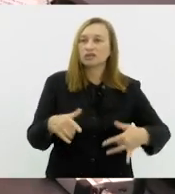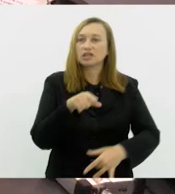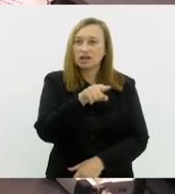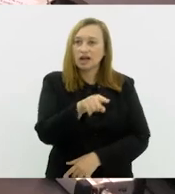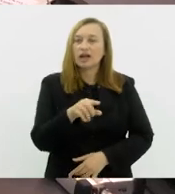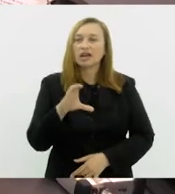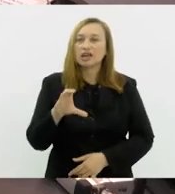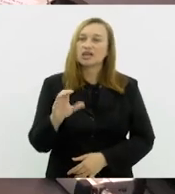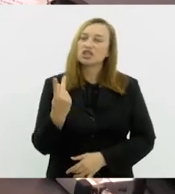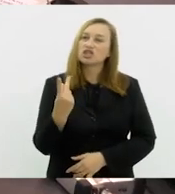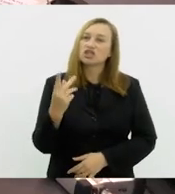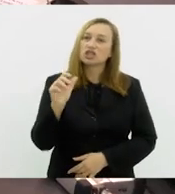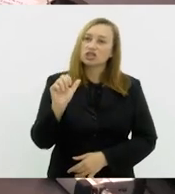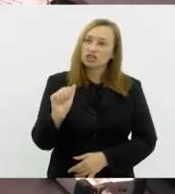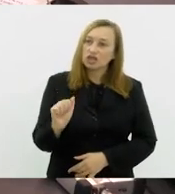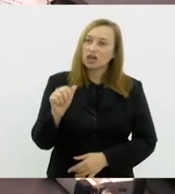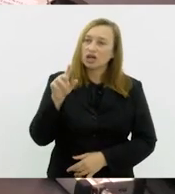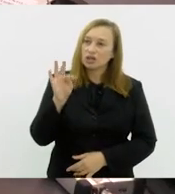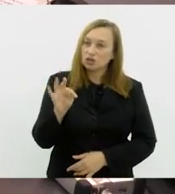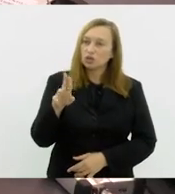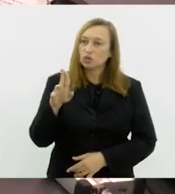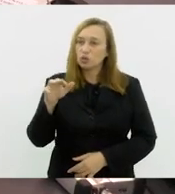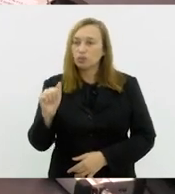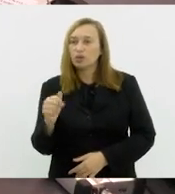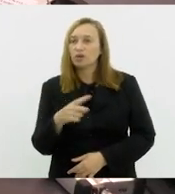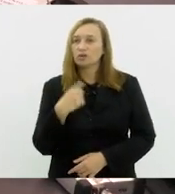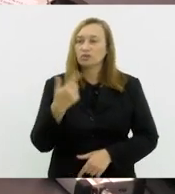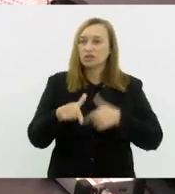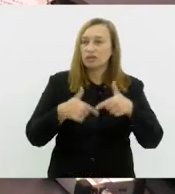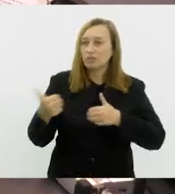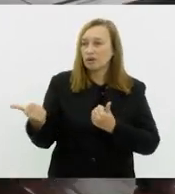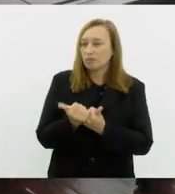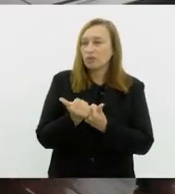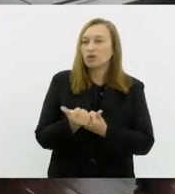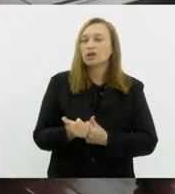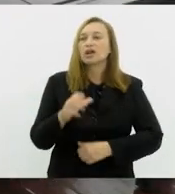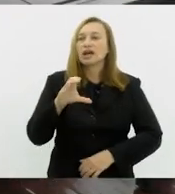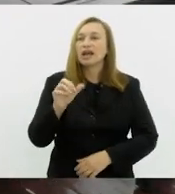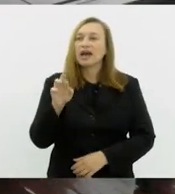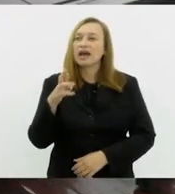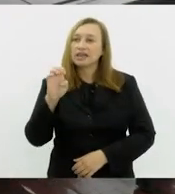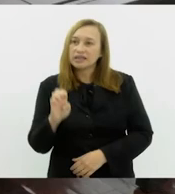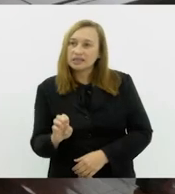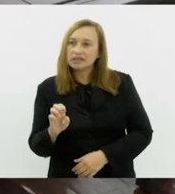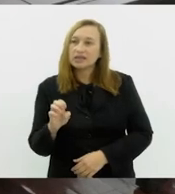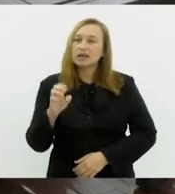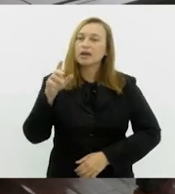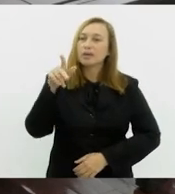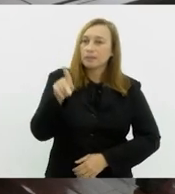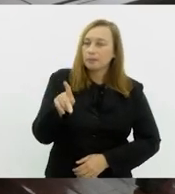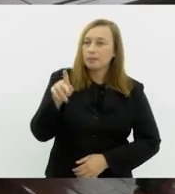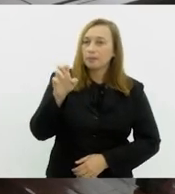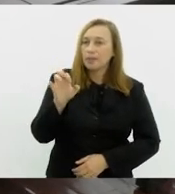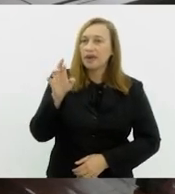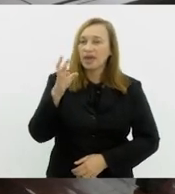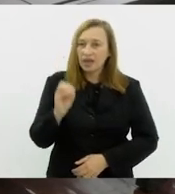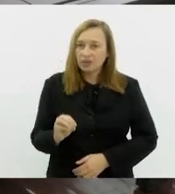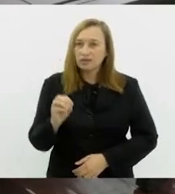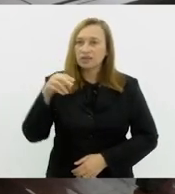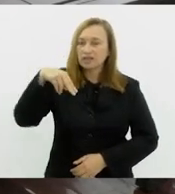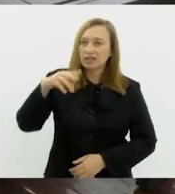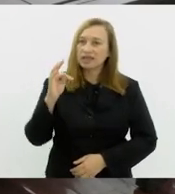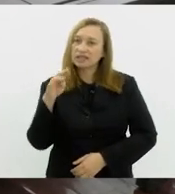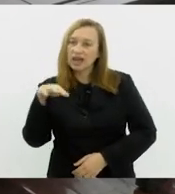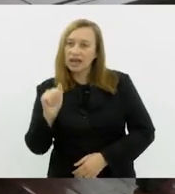Então, contem com a gente nesse trabalho. Da Clarice, do Pedro e da Natália, representando o Departamento de Psicologia da